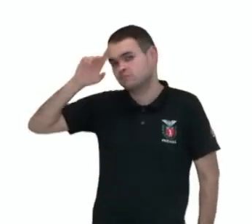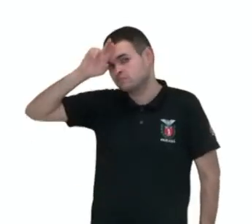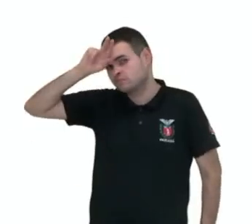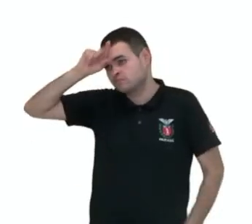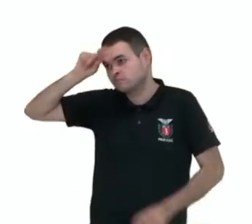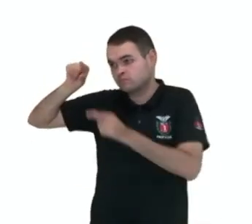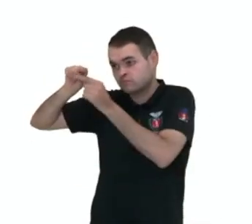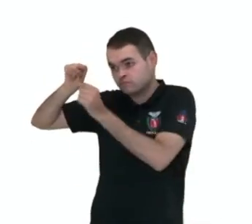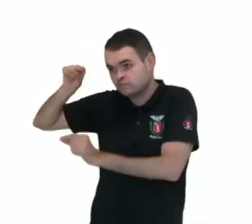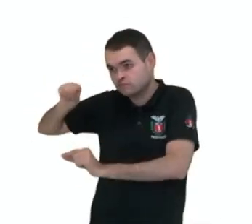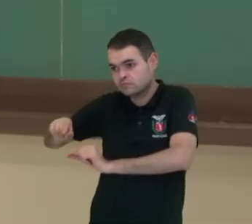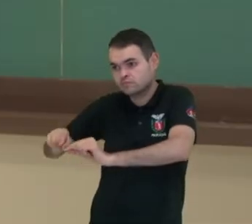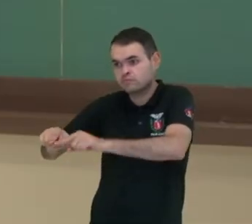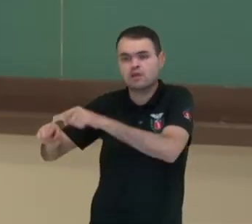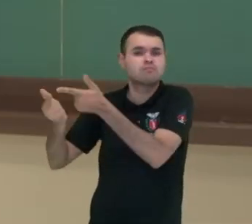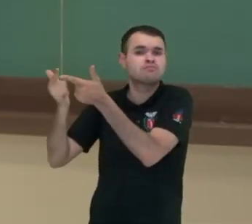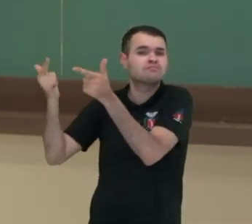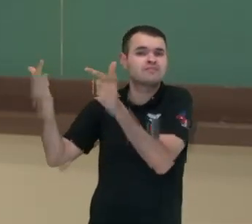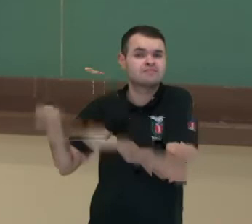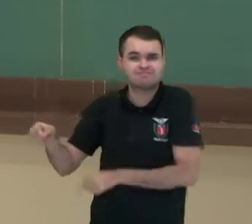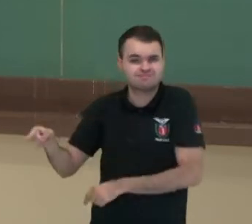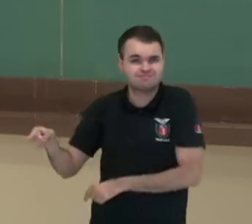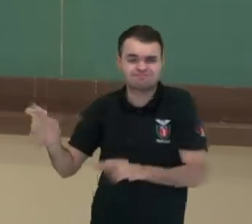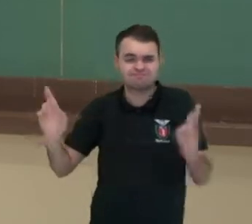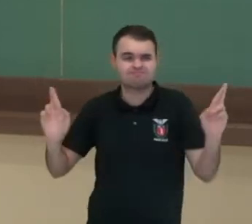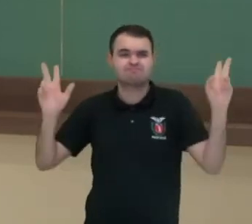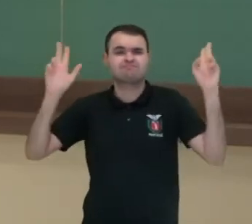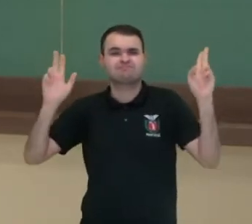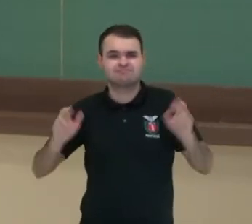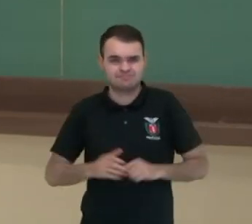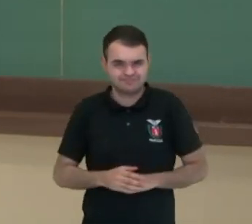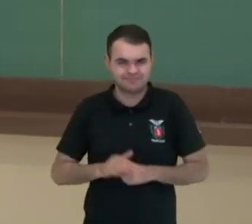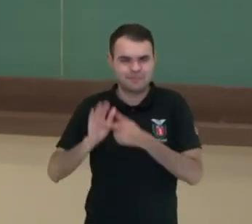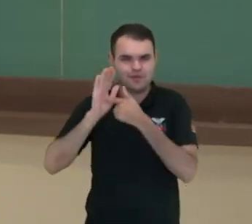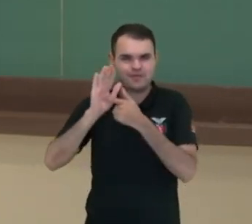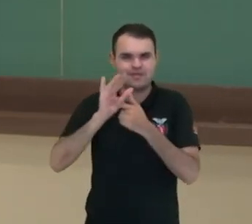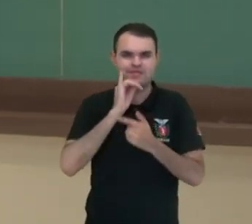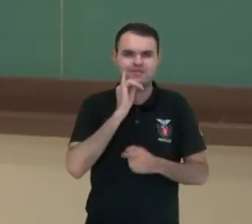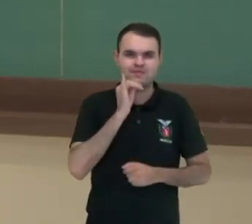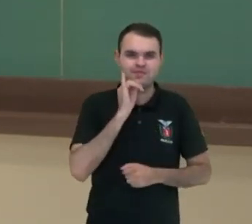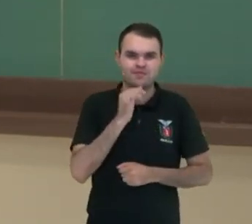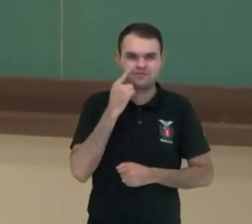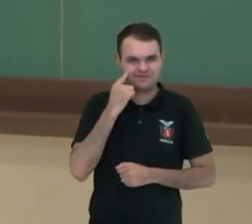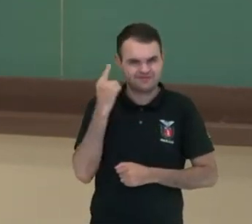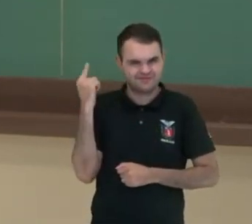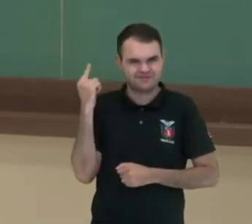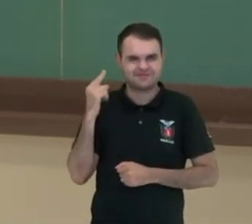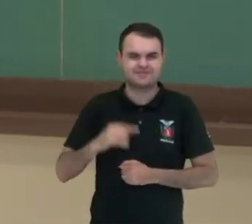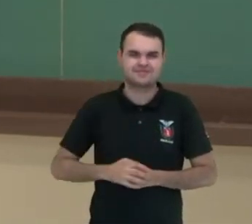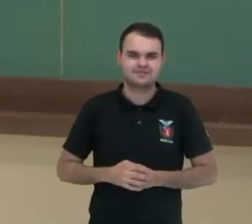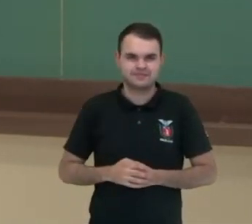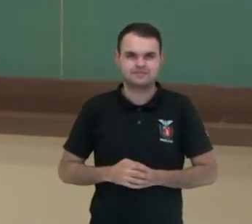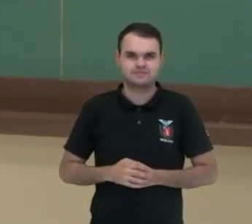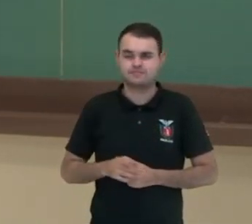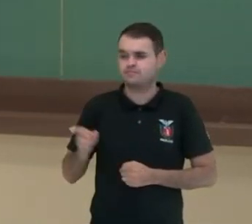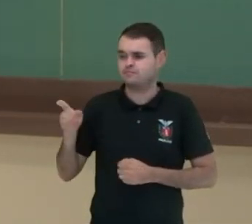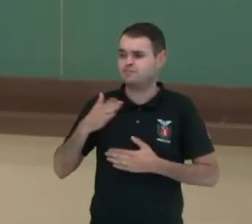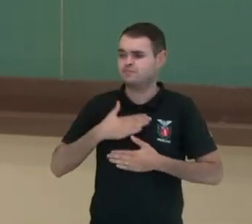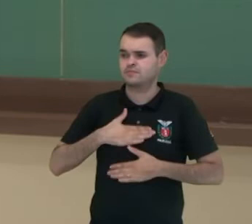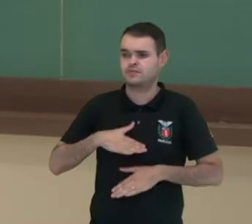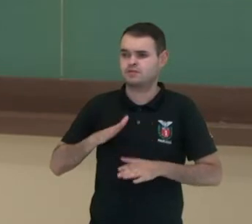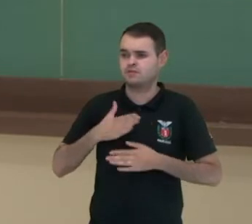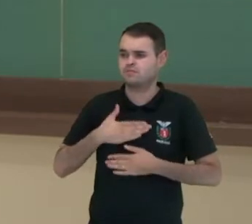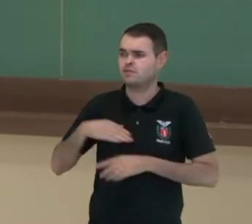comportamento das formigas, aqui, né, apresentadas aqui no nosso conto. Então vocês veem, né, aquela